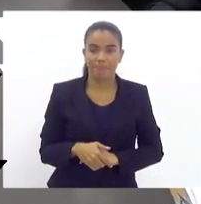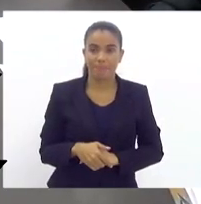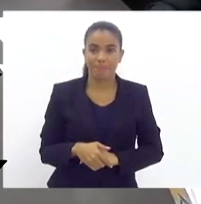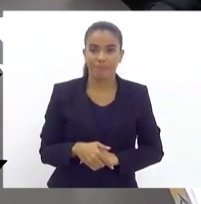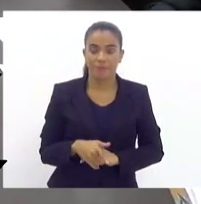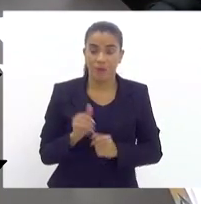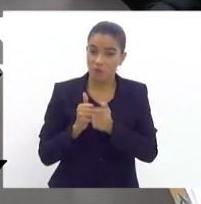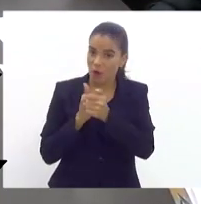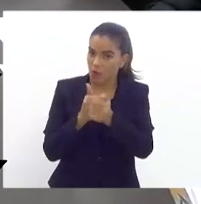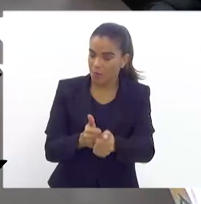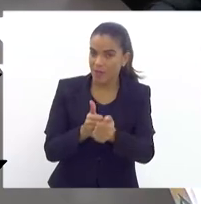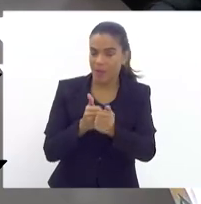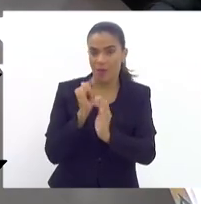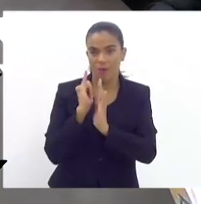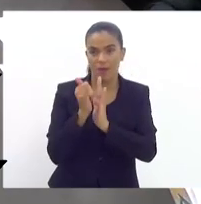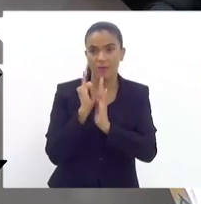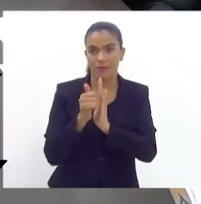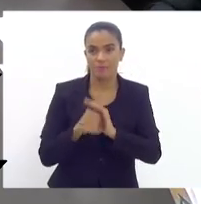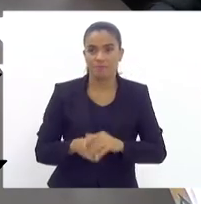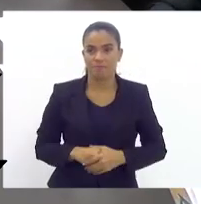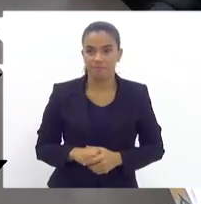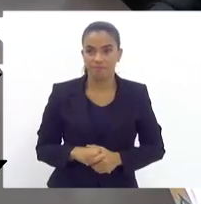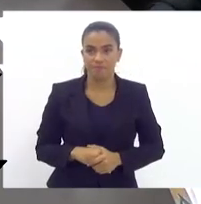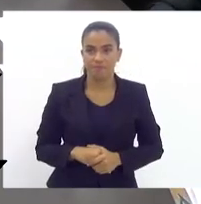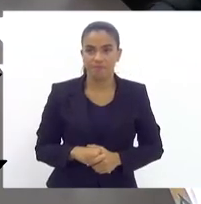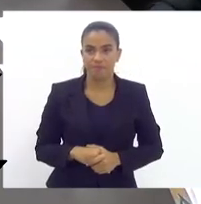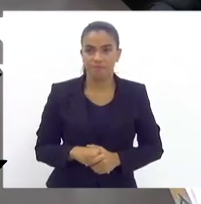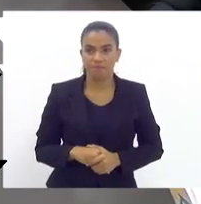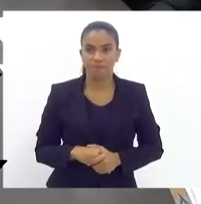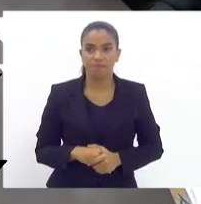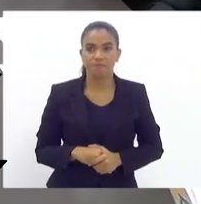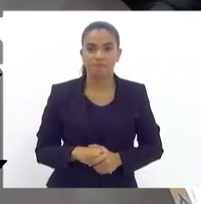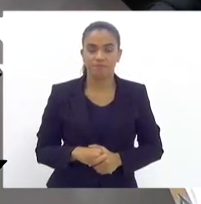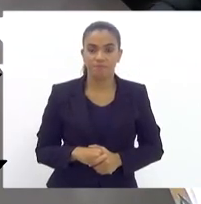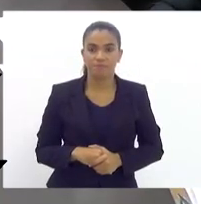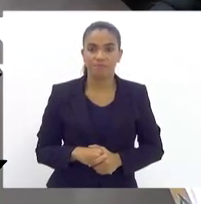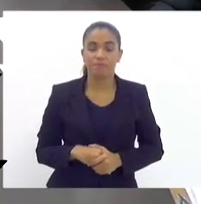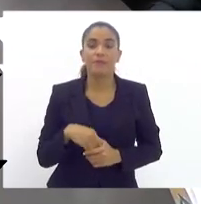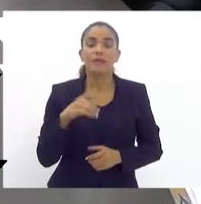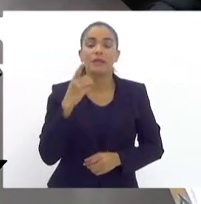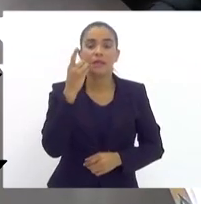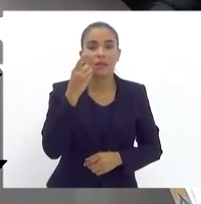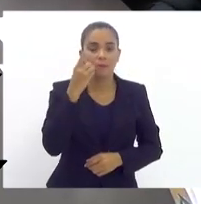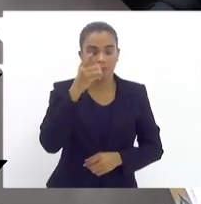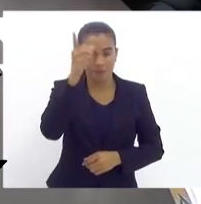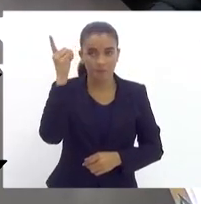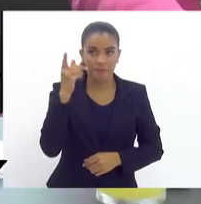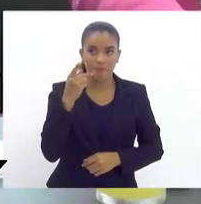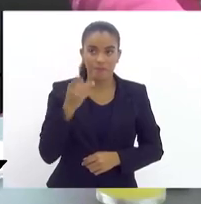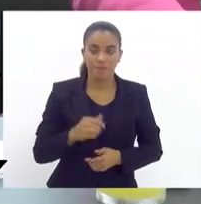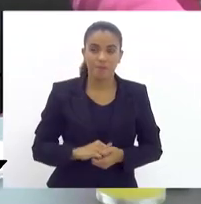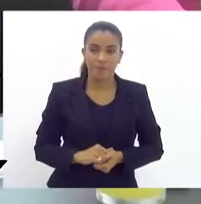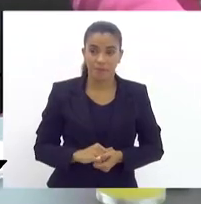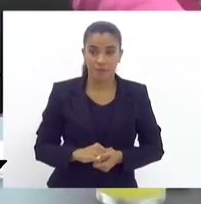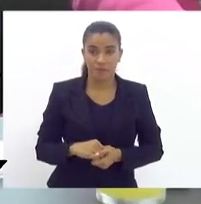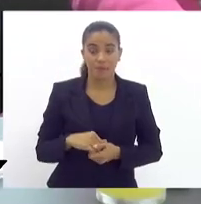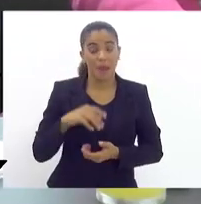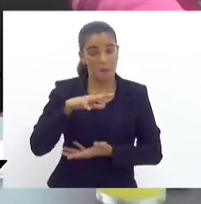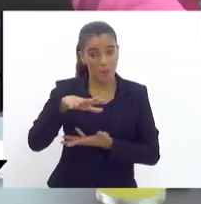Eu vou acompanhar o relator, presidente. Como vota o deputado Luiz Paulo? Senhor presidente, o tema é